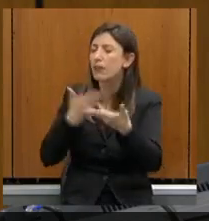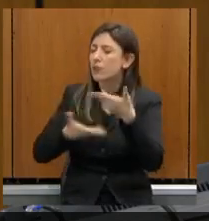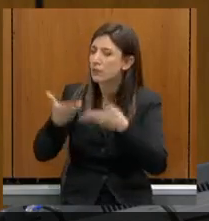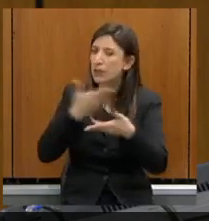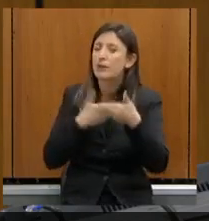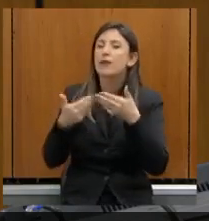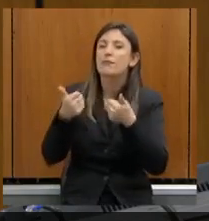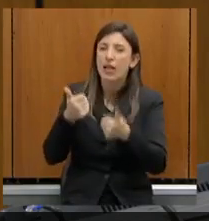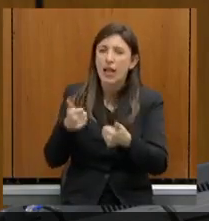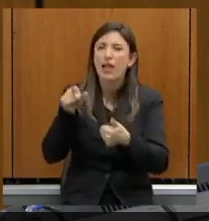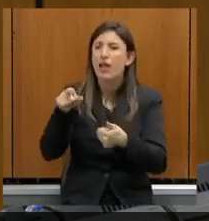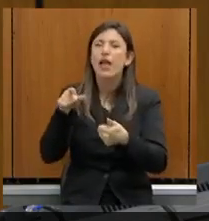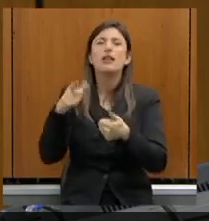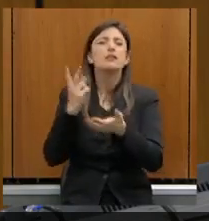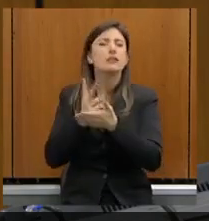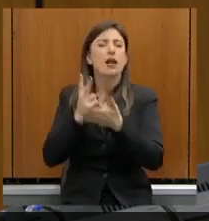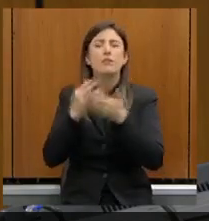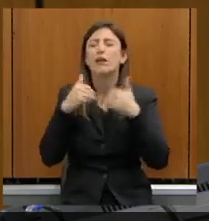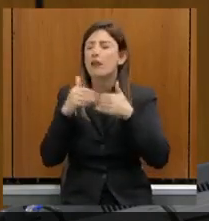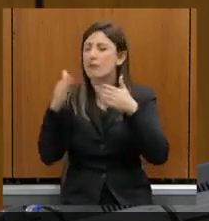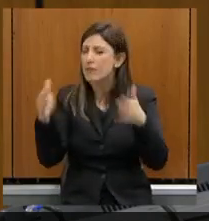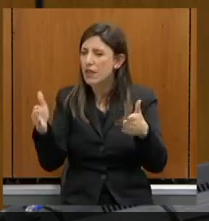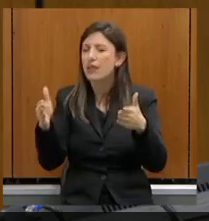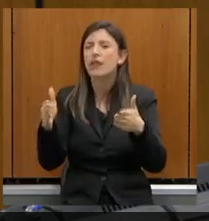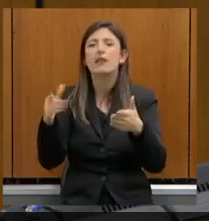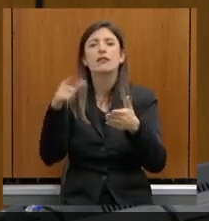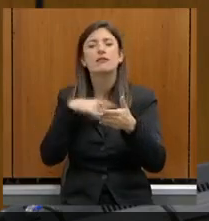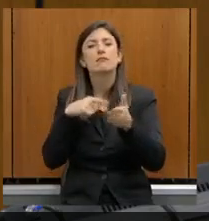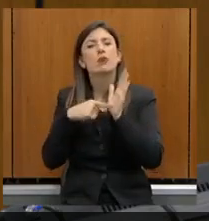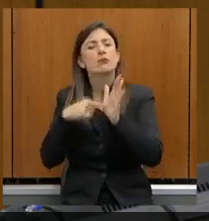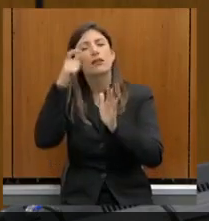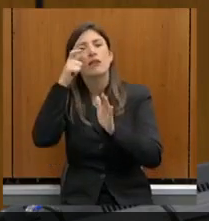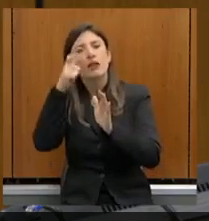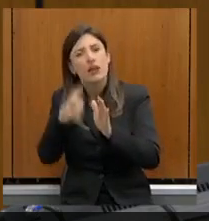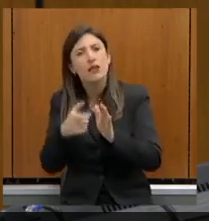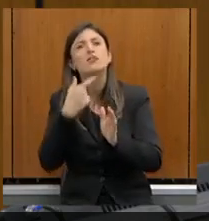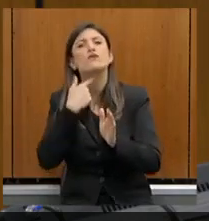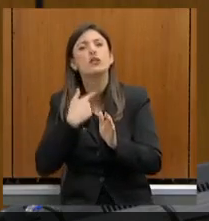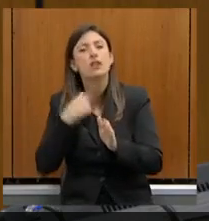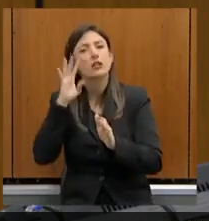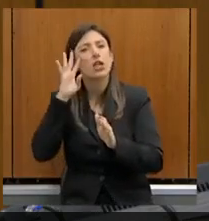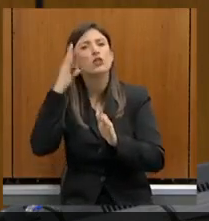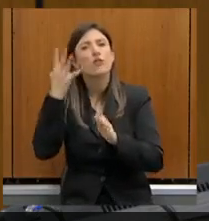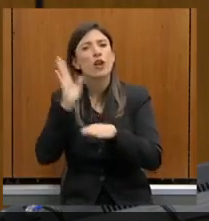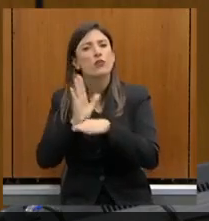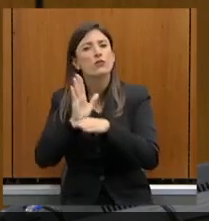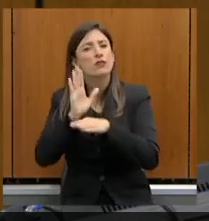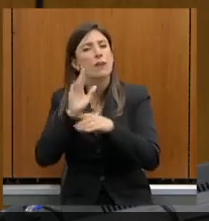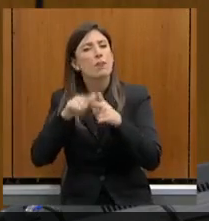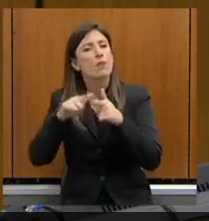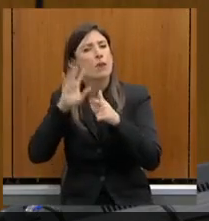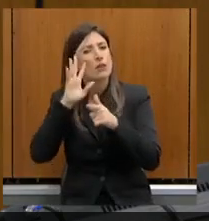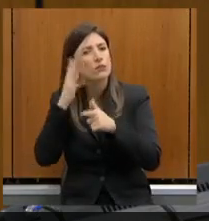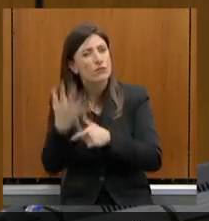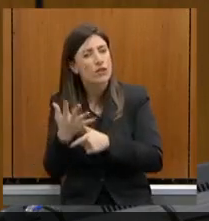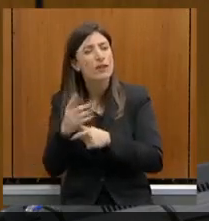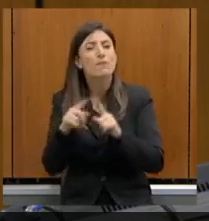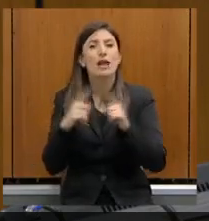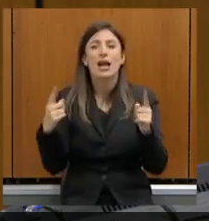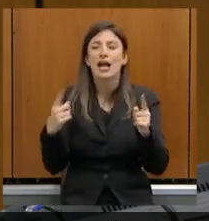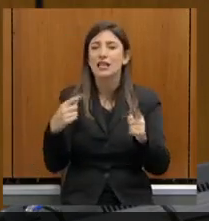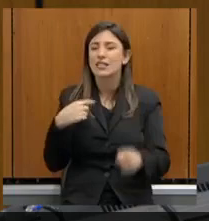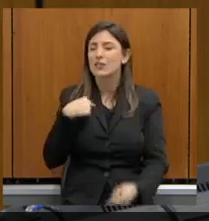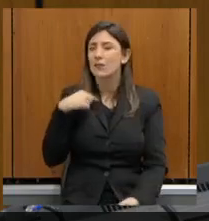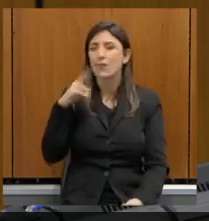pela disposição deles, a demonstração de interesse em querer resolver. Mas, olha, nunca vi.